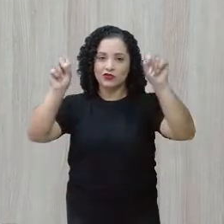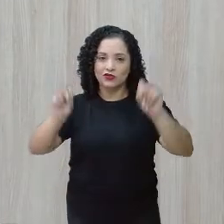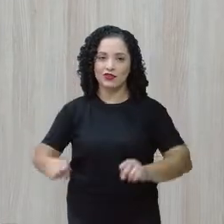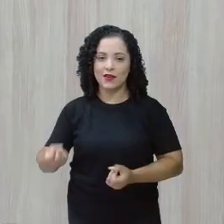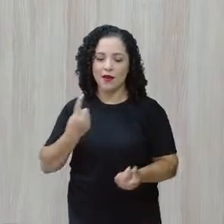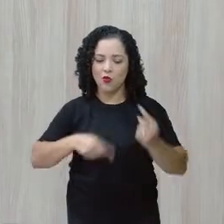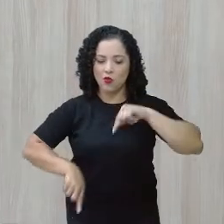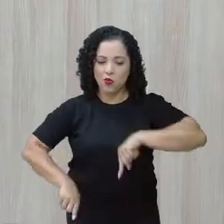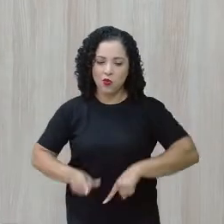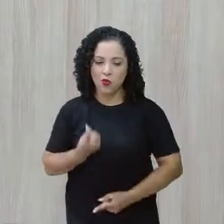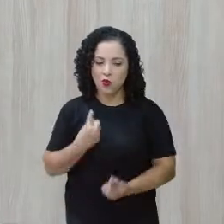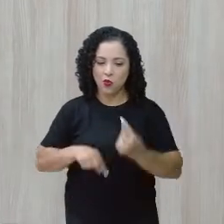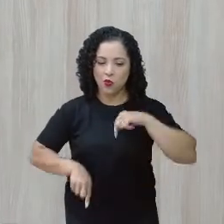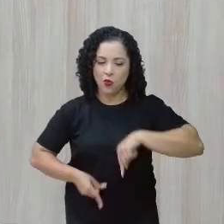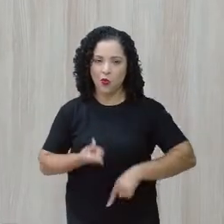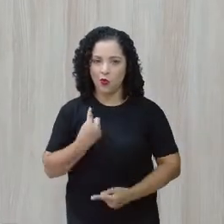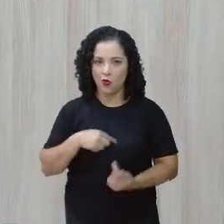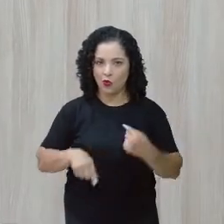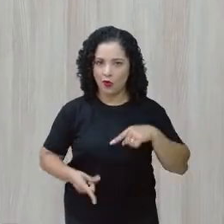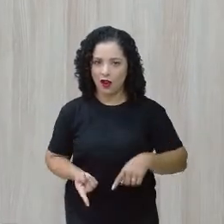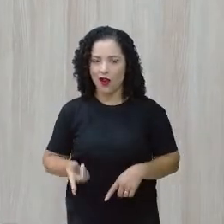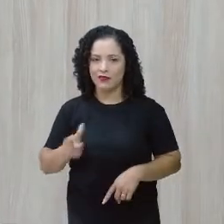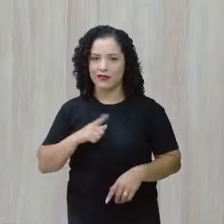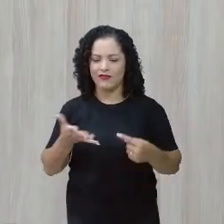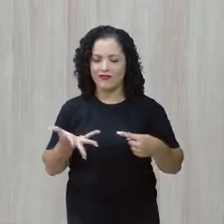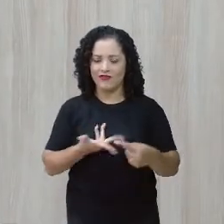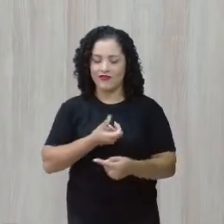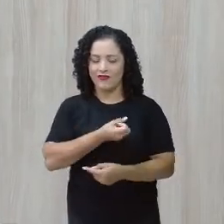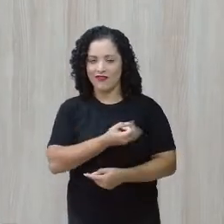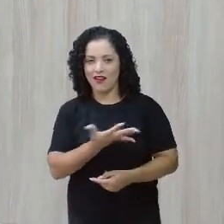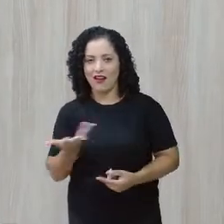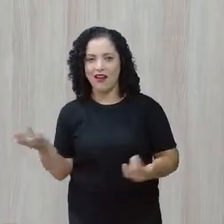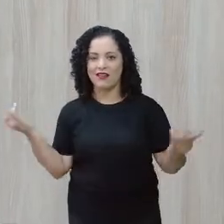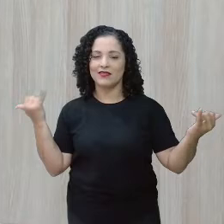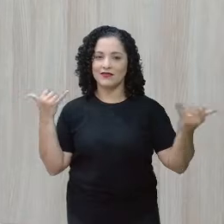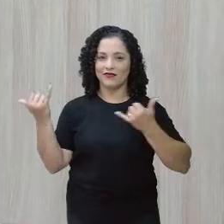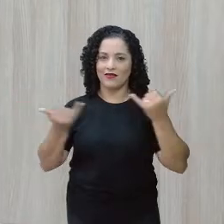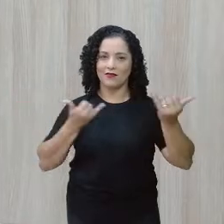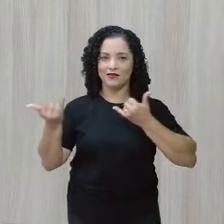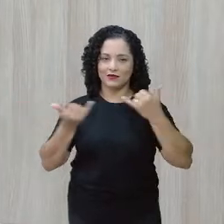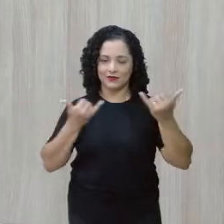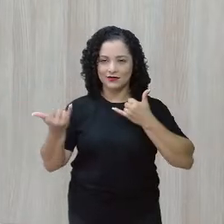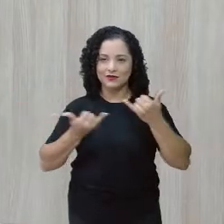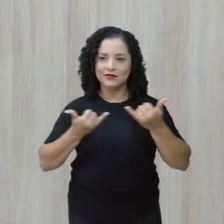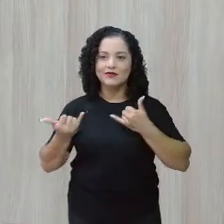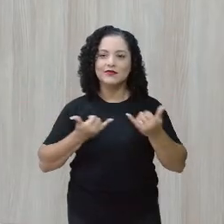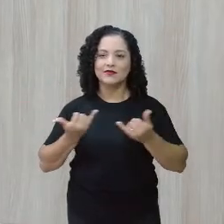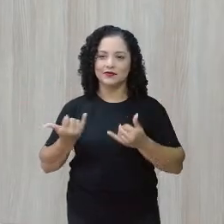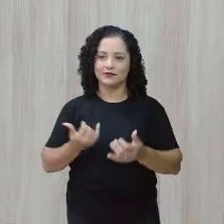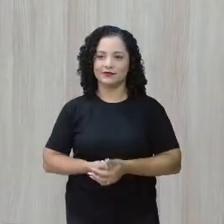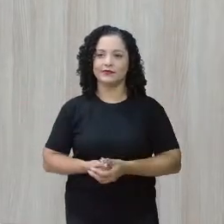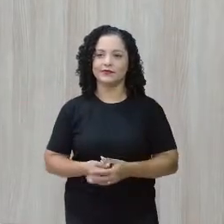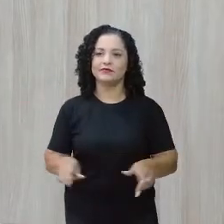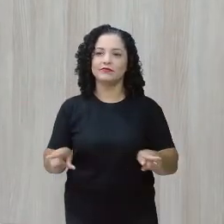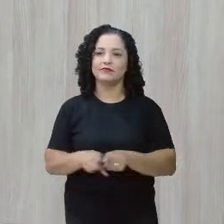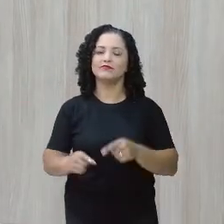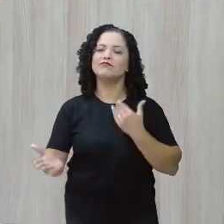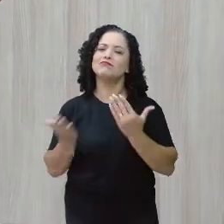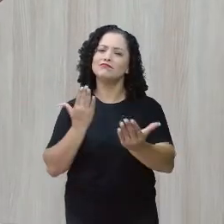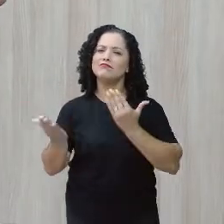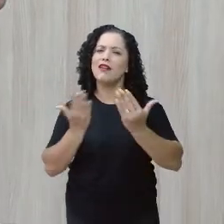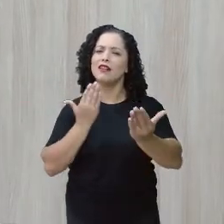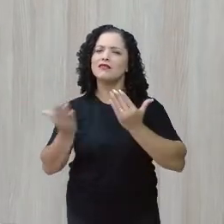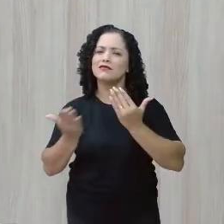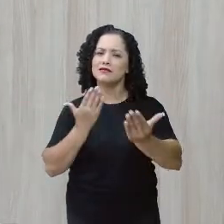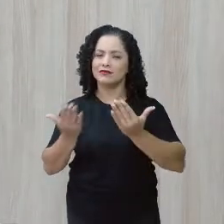cardiovascular. Então, estou trazendo para vocês uma série de informações em relação a ele aqui e a comparação aí a essa bomba,